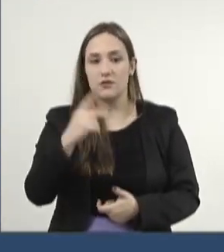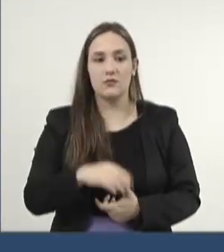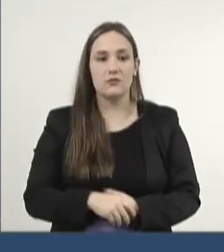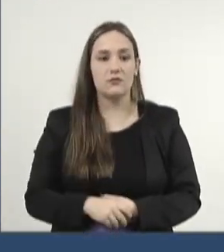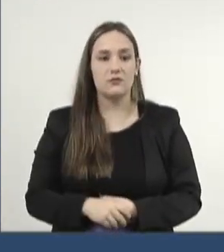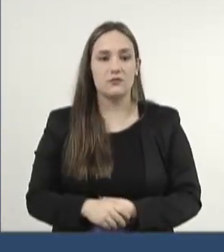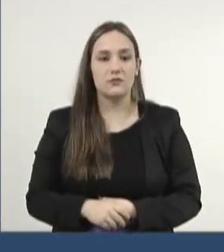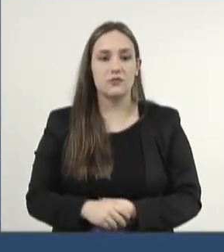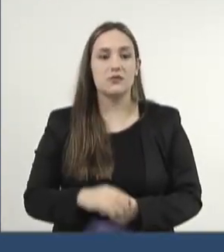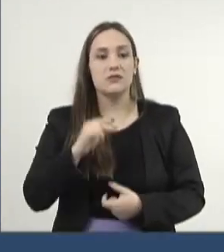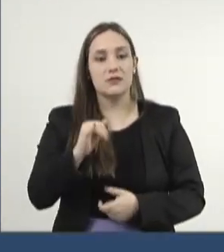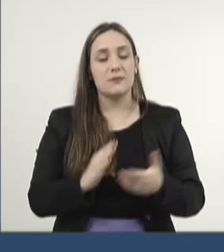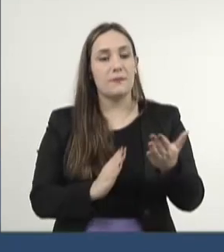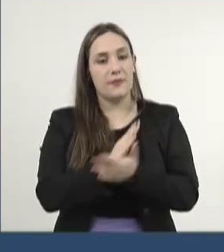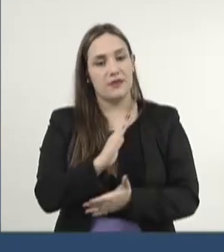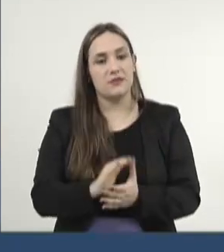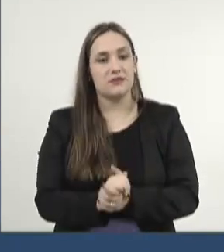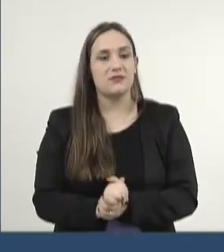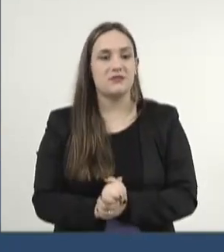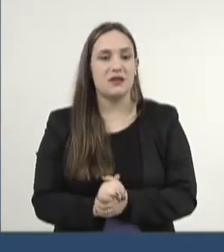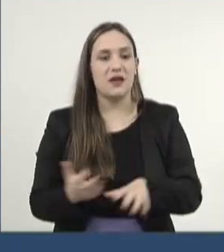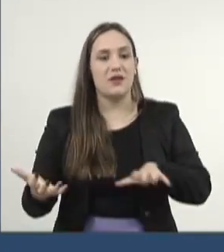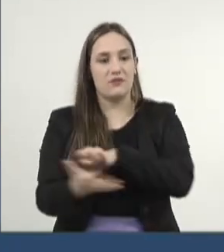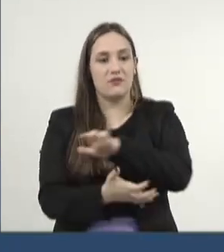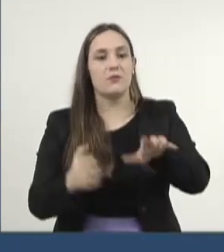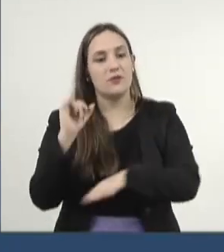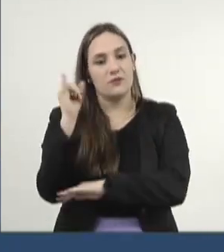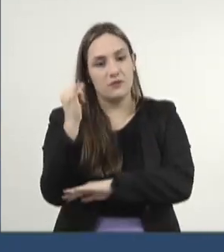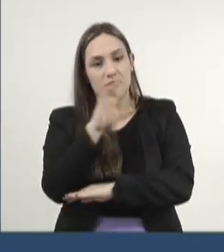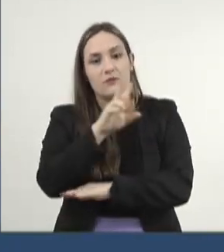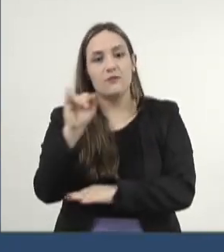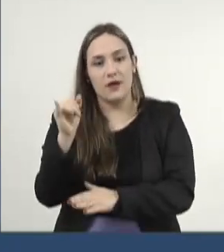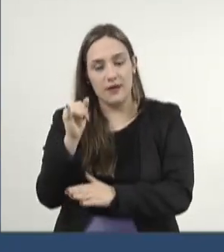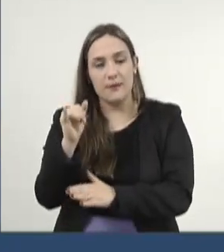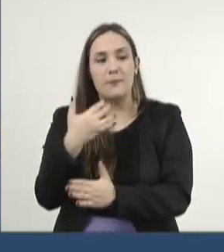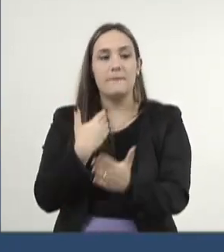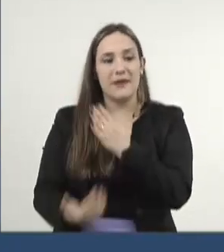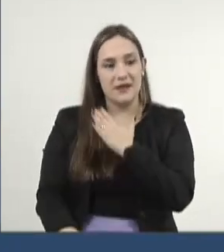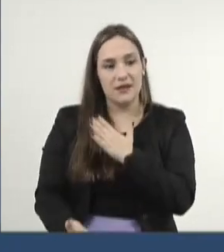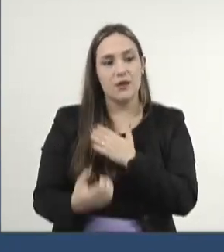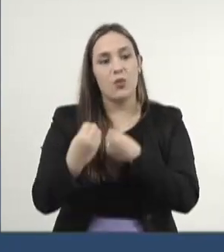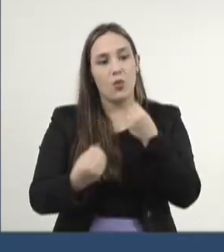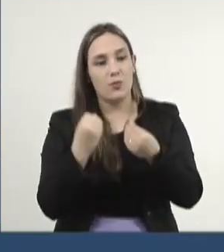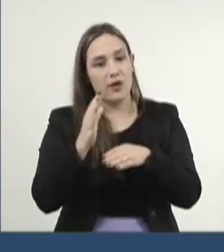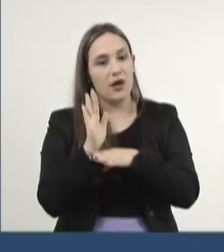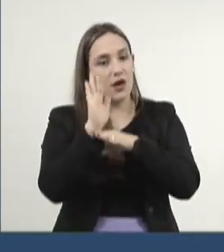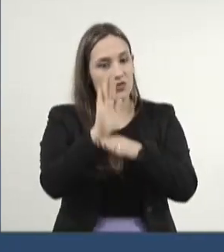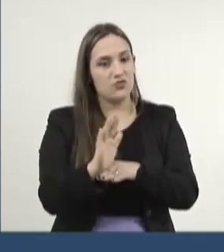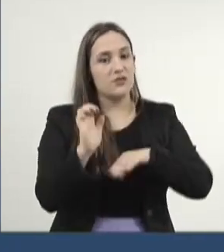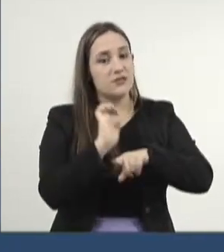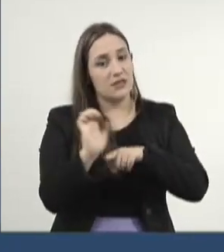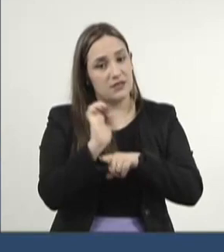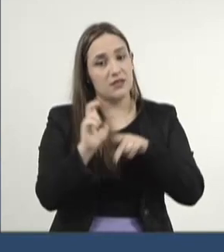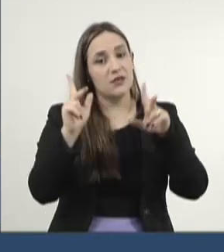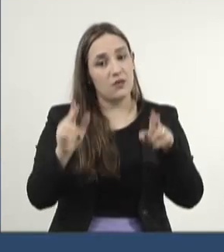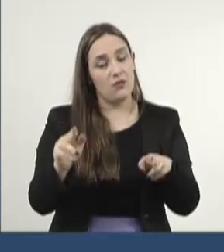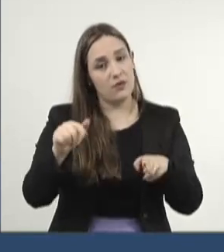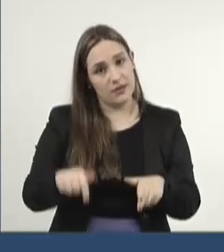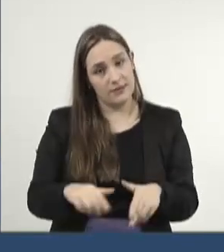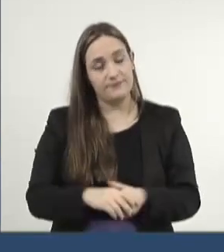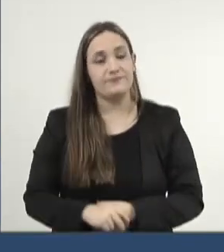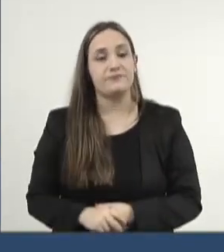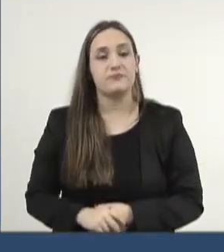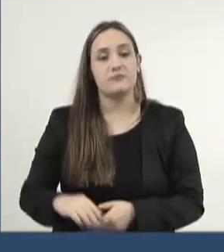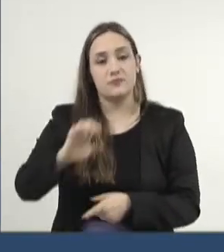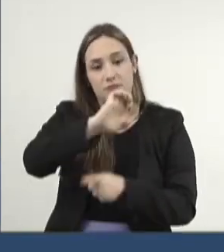perder um gancho efetivo para os estados menos desenvolvidos, como é o caso do Mato Grosso do Sul,